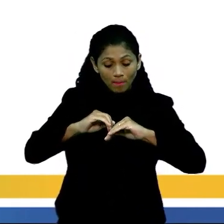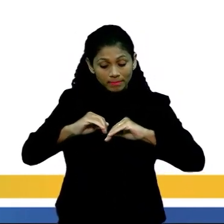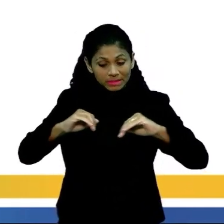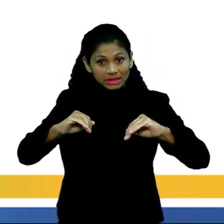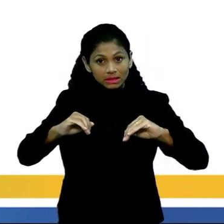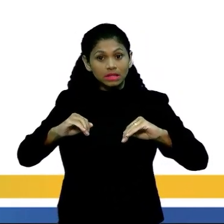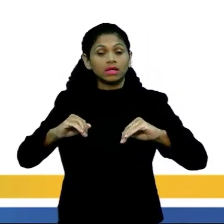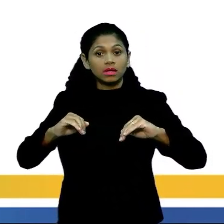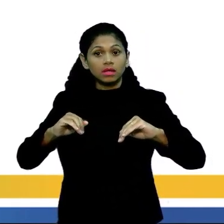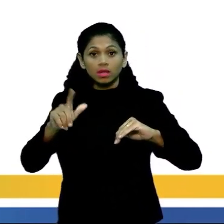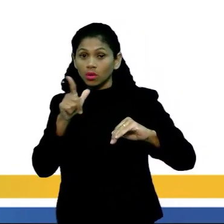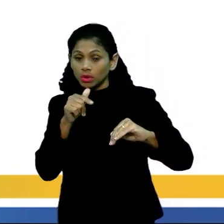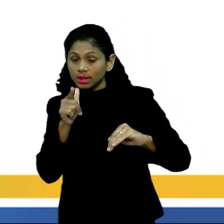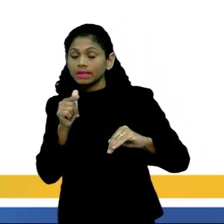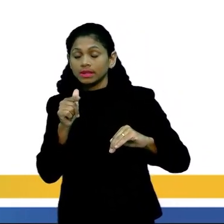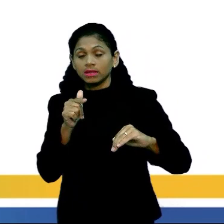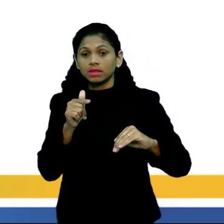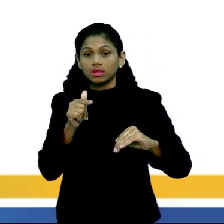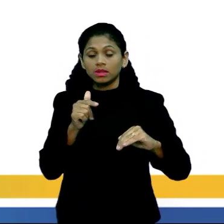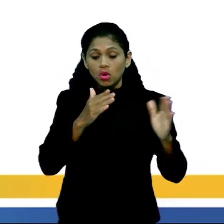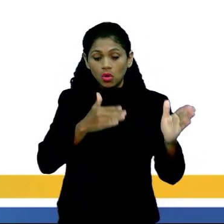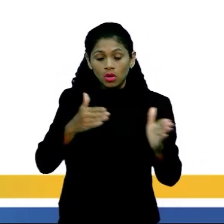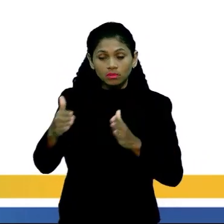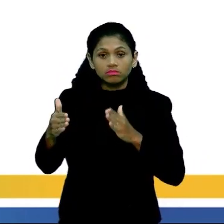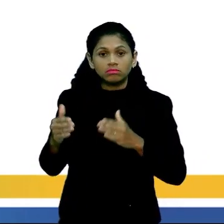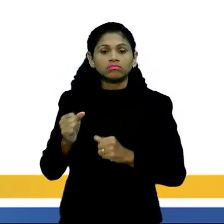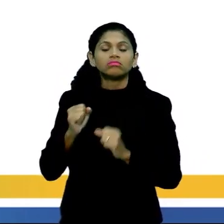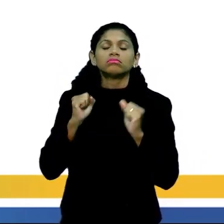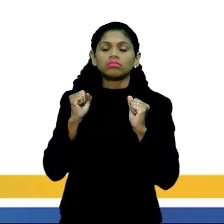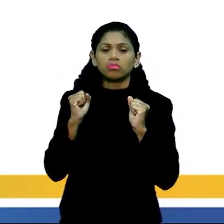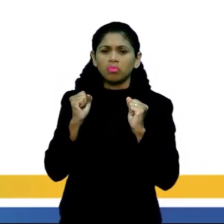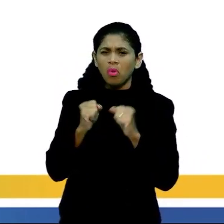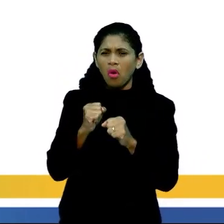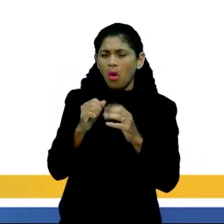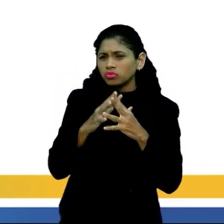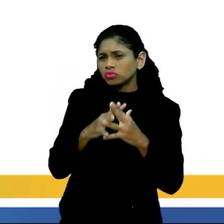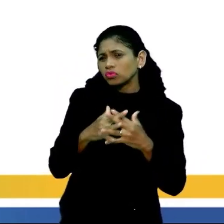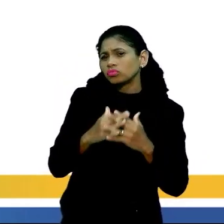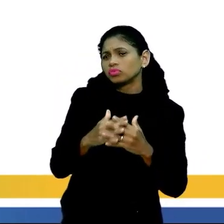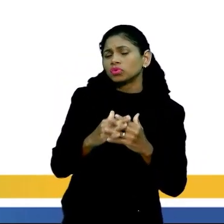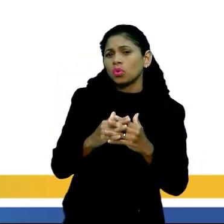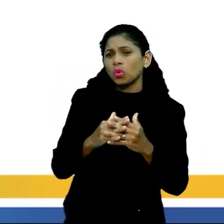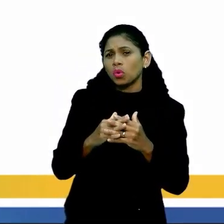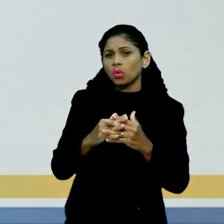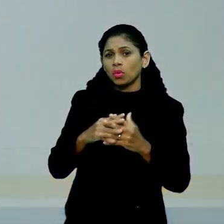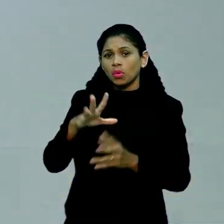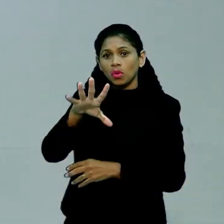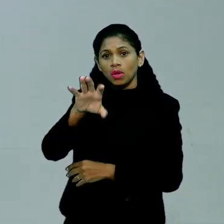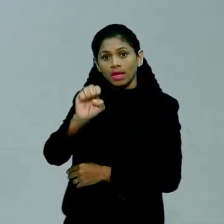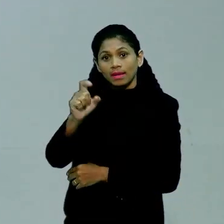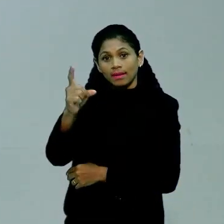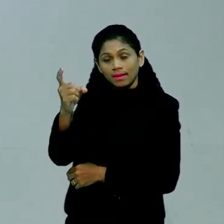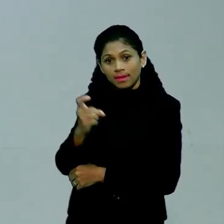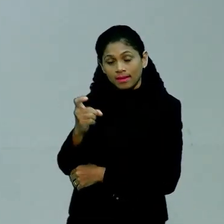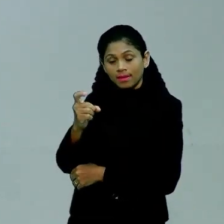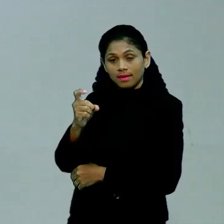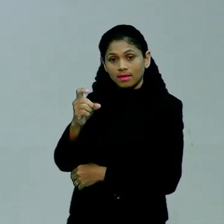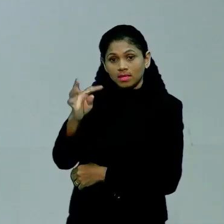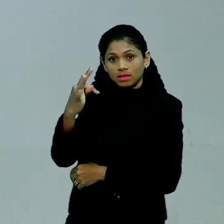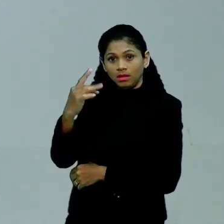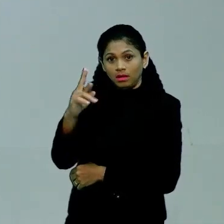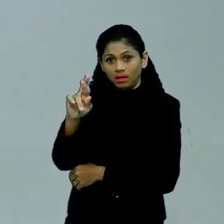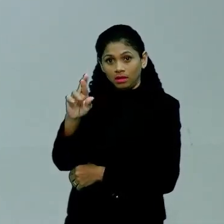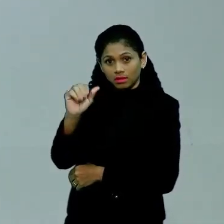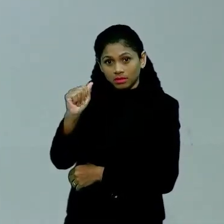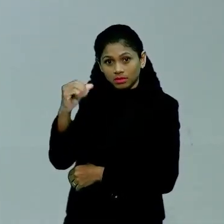processo de filtração, ele também pode ser muito confundido com extração. Então, o que acontece na extração?